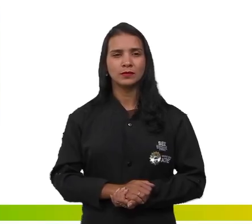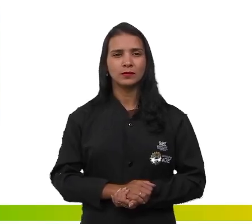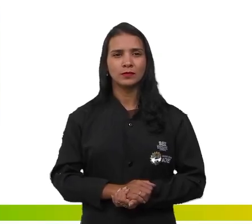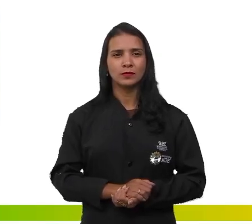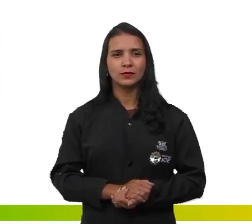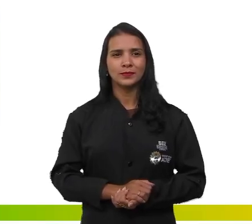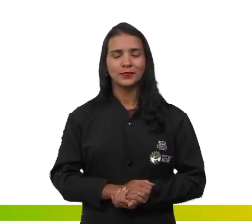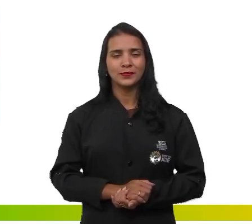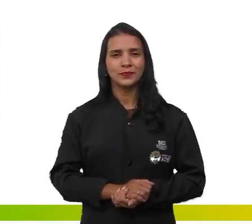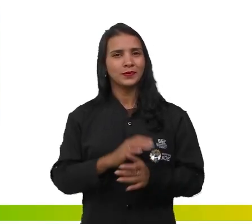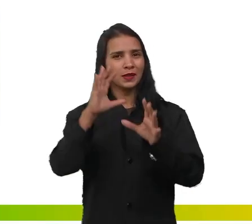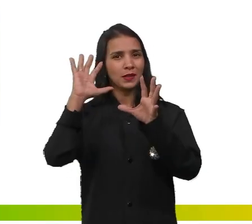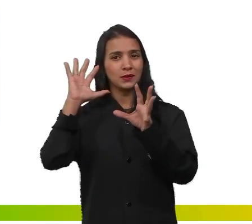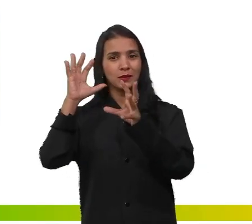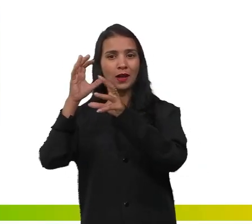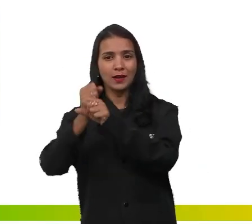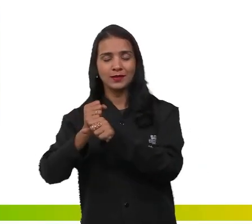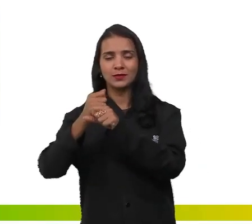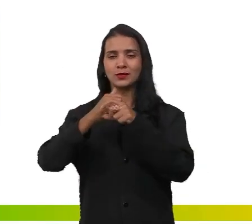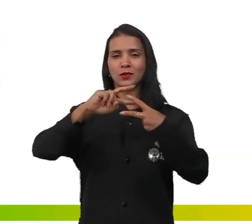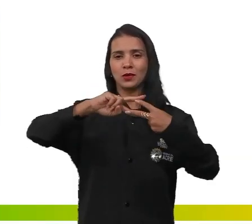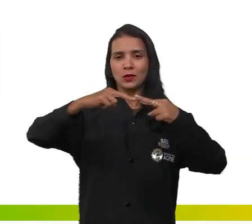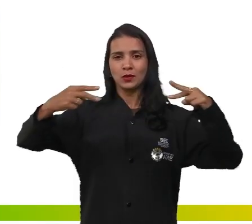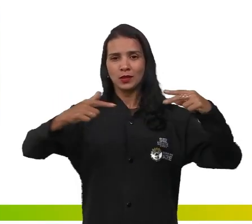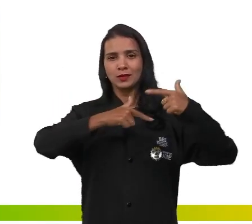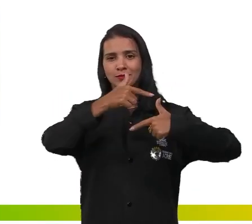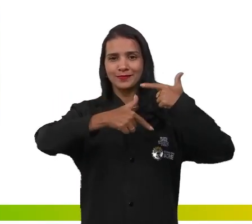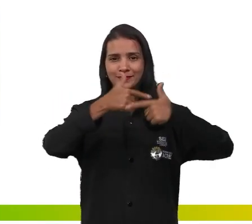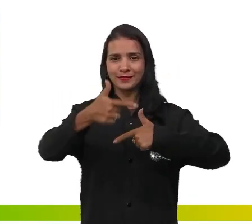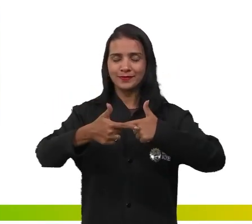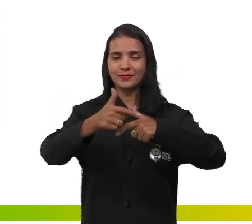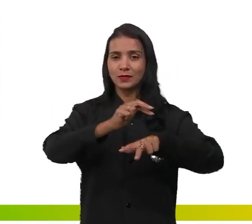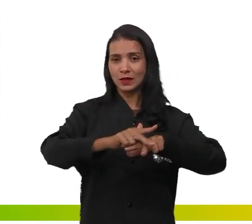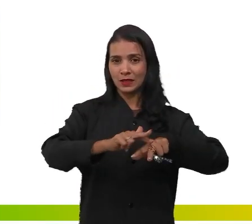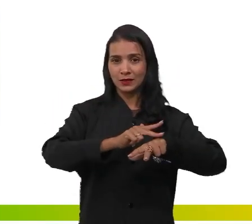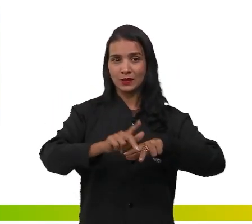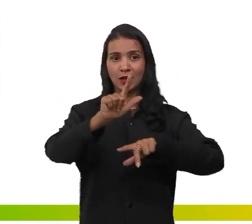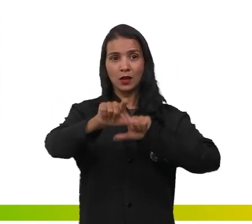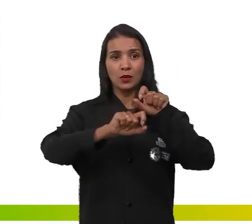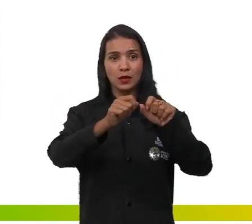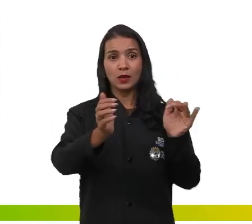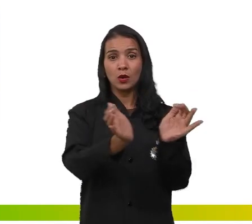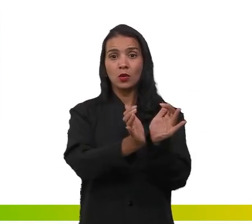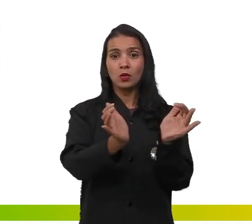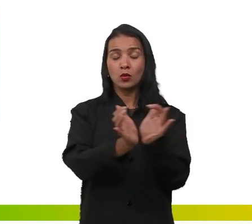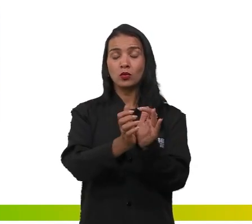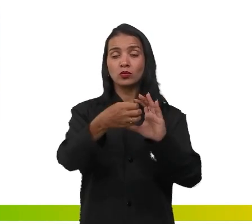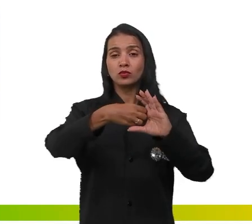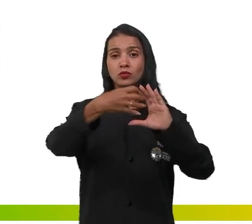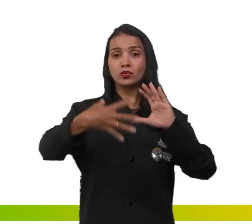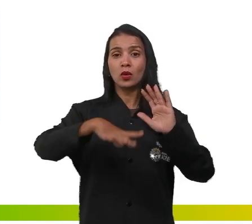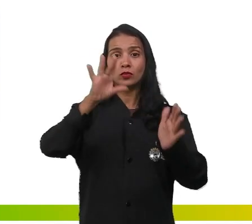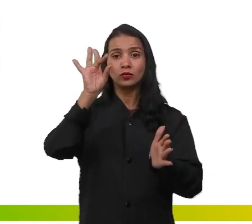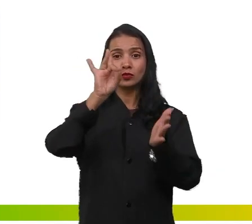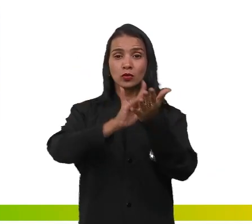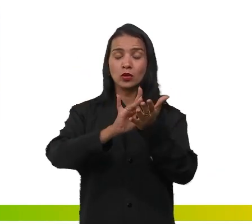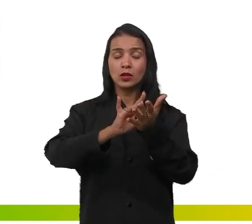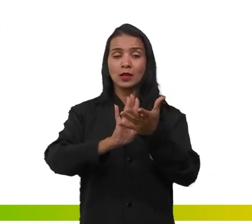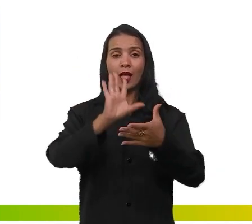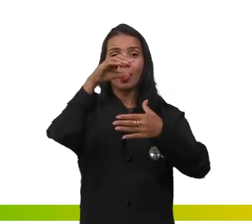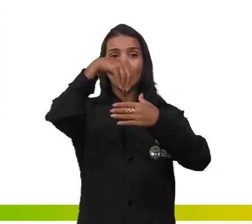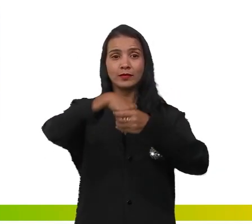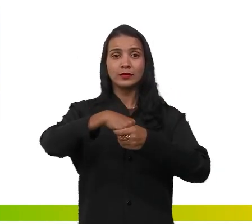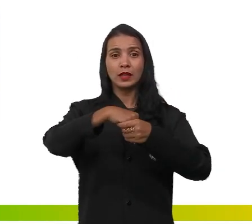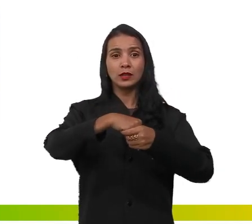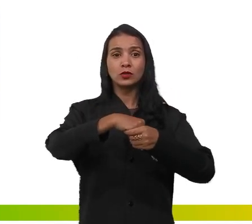no resumo. Herança sexual, conceito geral, o que é? É o conjunto de características determinadas por genes localizados no